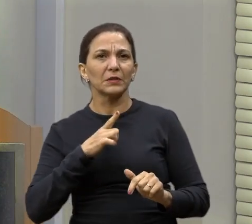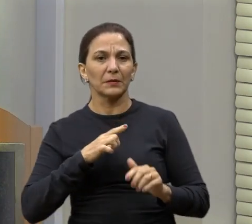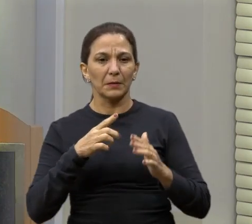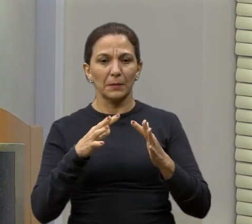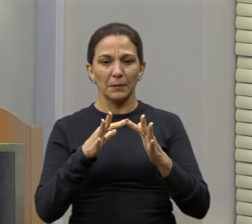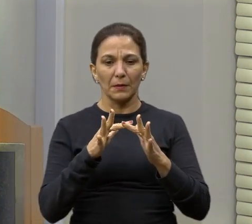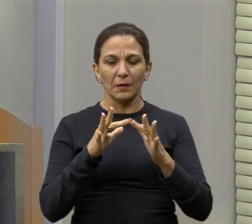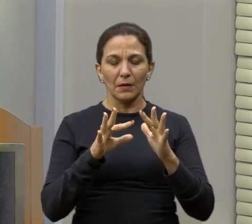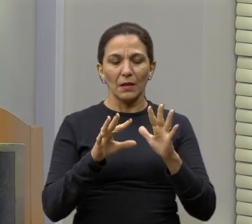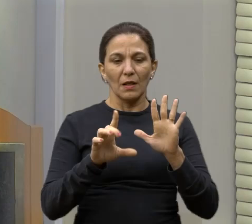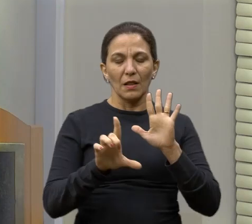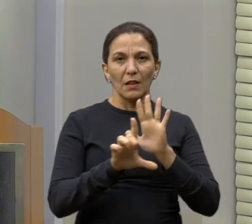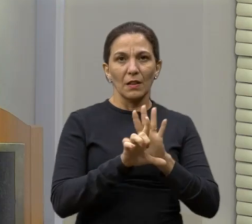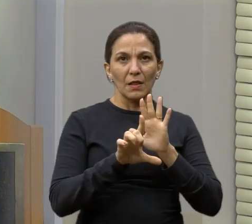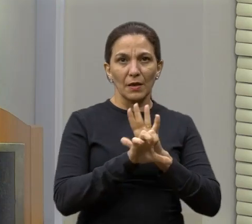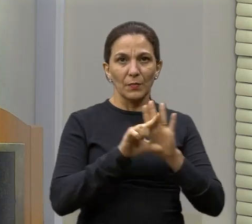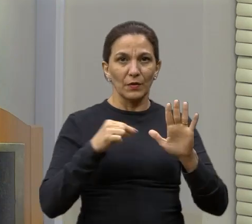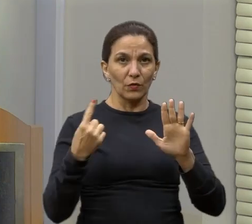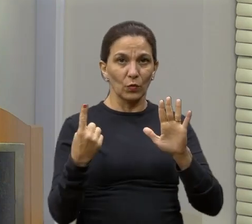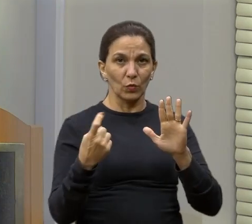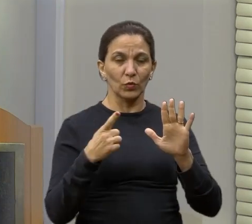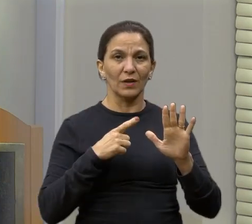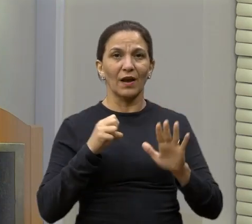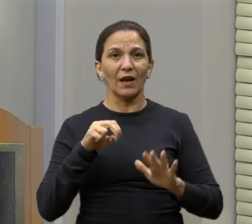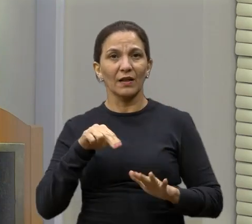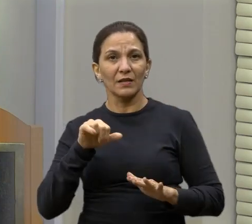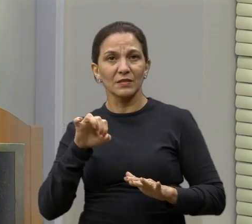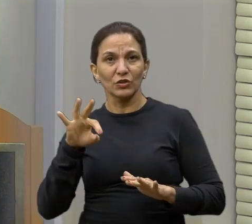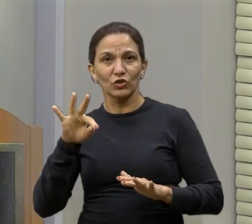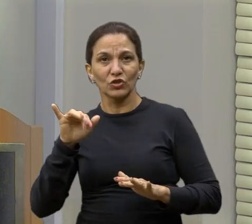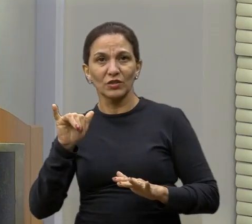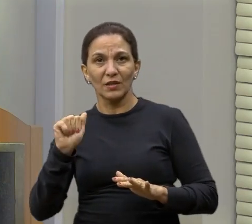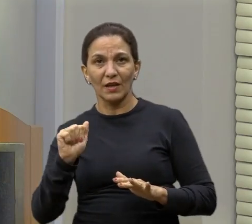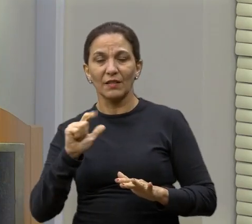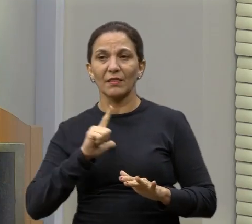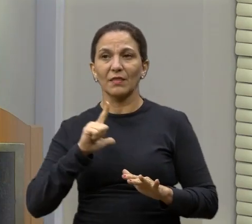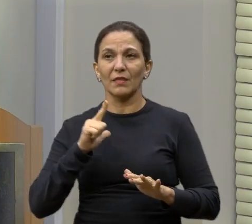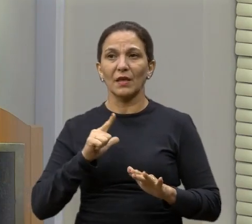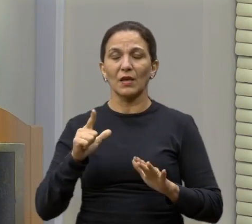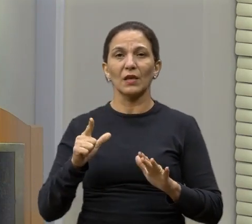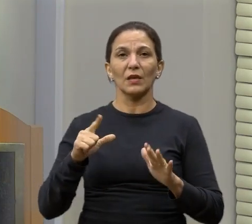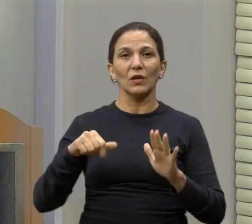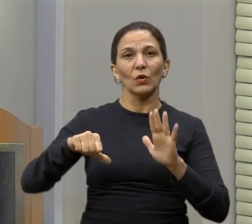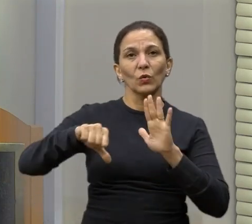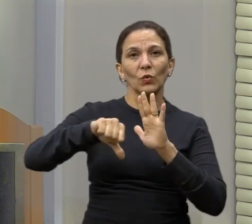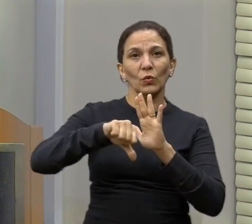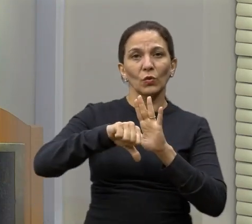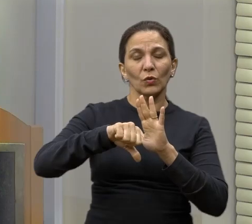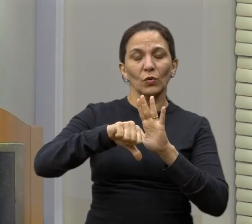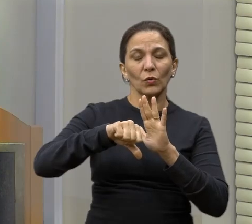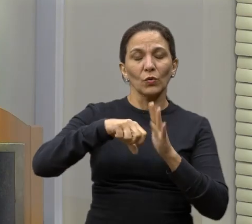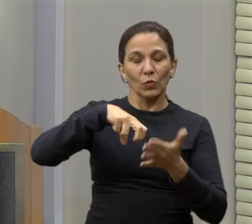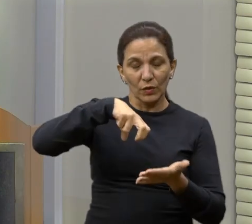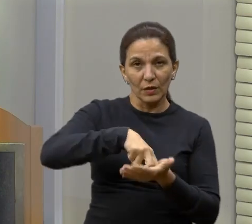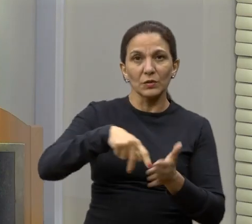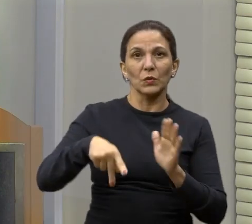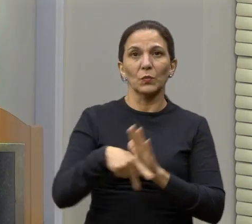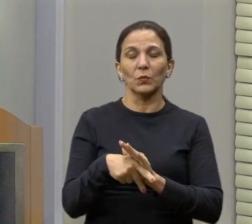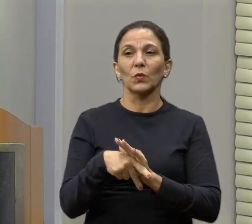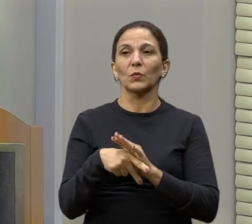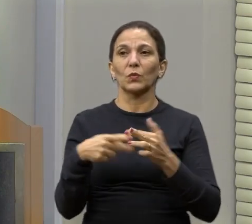único das duas leis menciona que a anistia não alcança as acusações e condenações pelos crimes de dano qualificado,